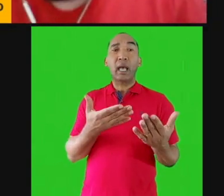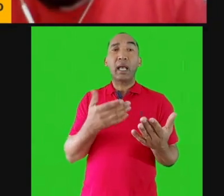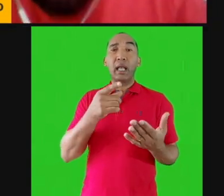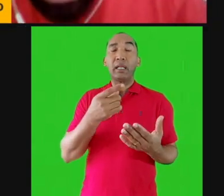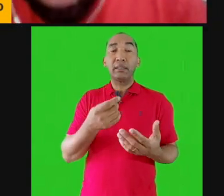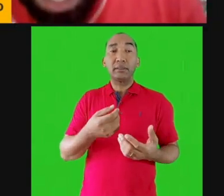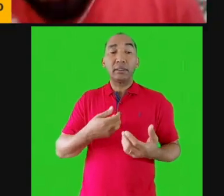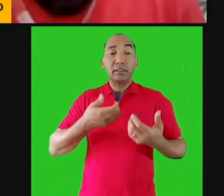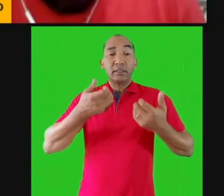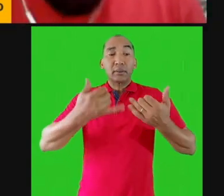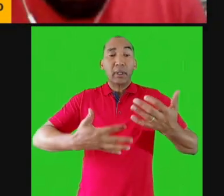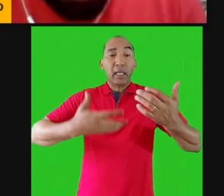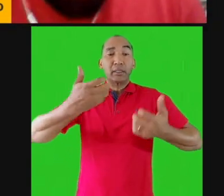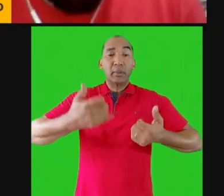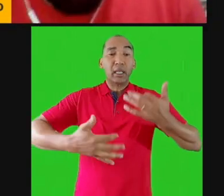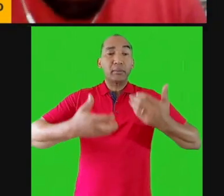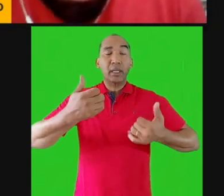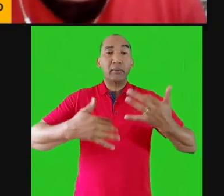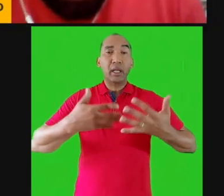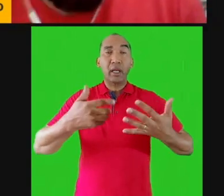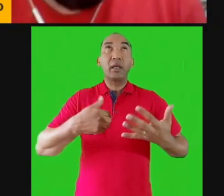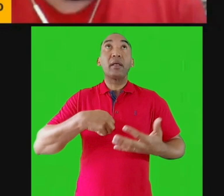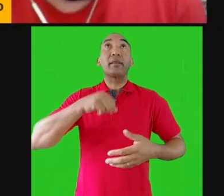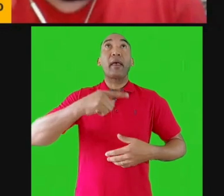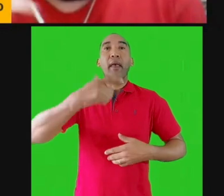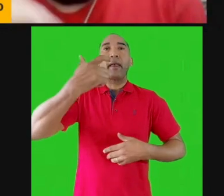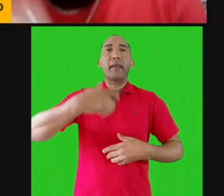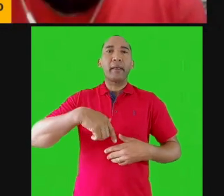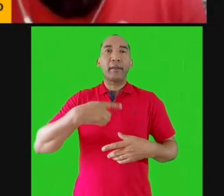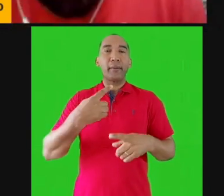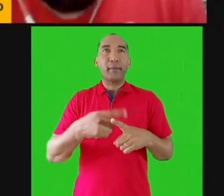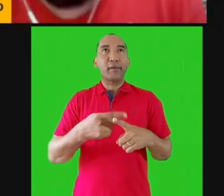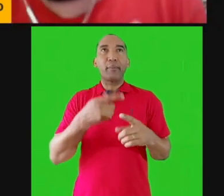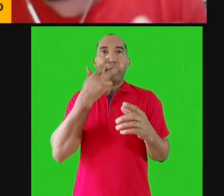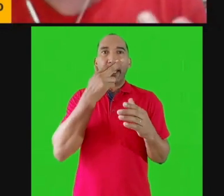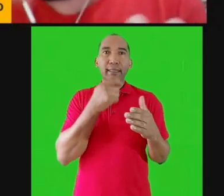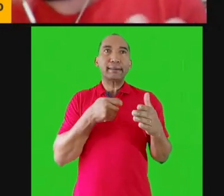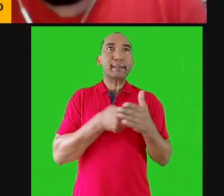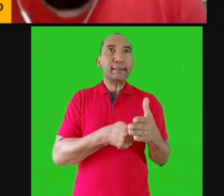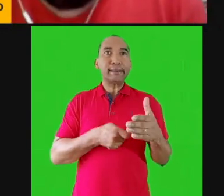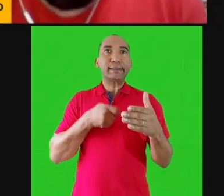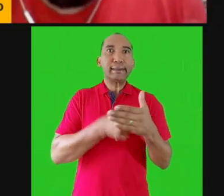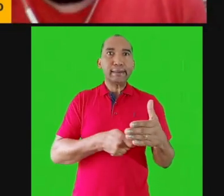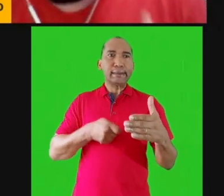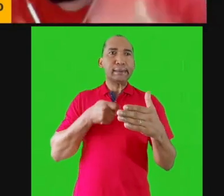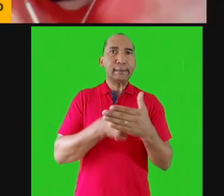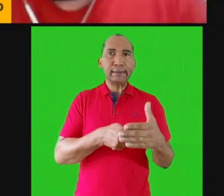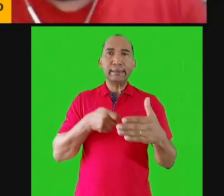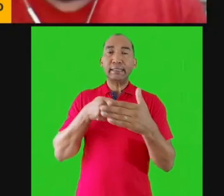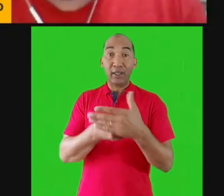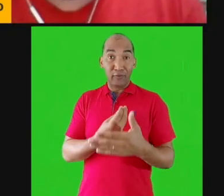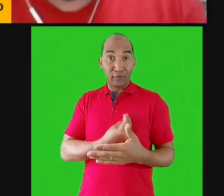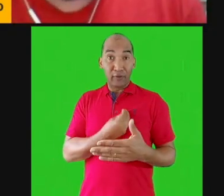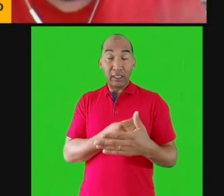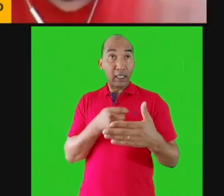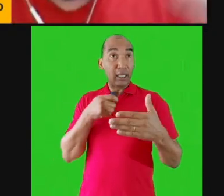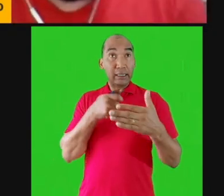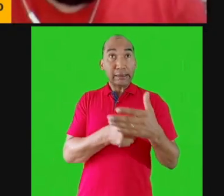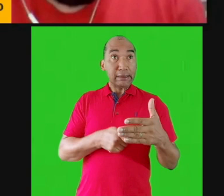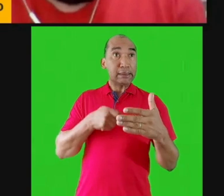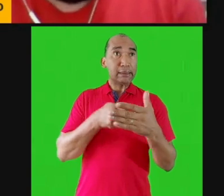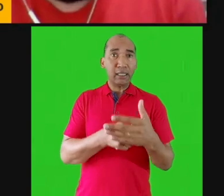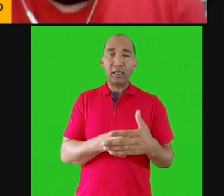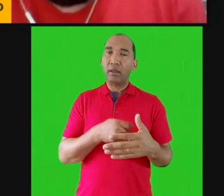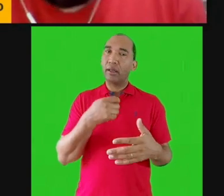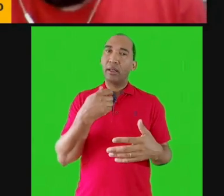precisa explicar quem é você a todo momento, onde você chega, onde você tem que brigar por teu nome social na chamada, brigar pelo companheiro. Tu briga tanto pela vida que quando tu vem fazer